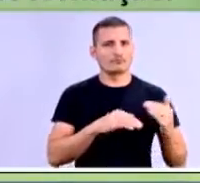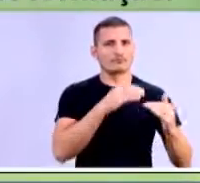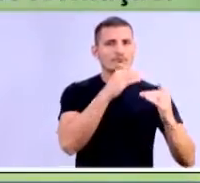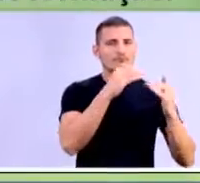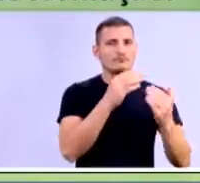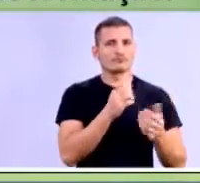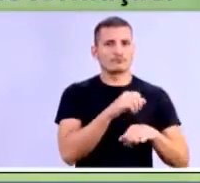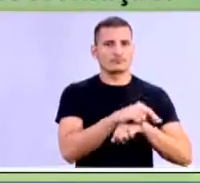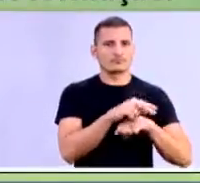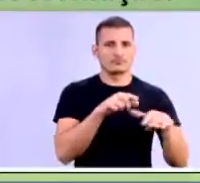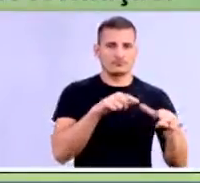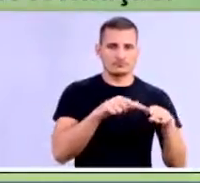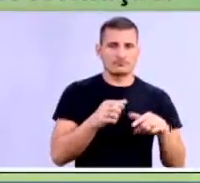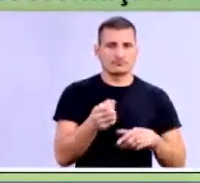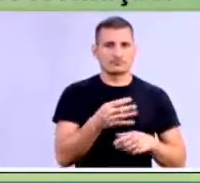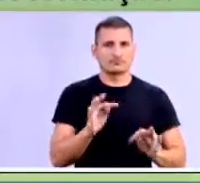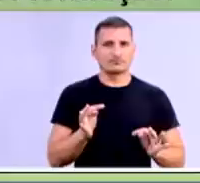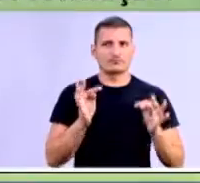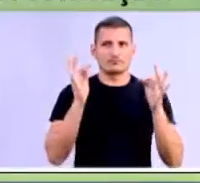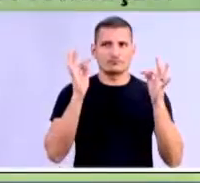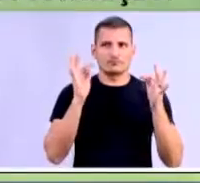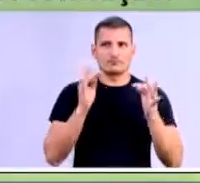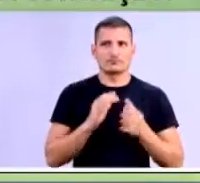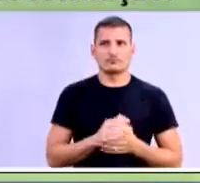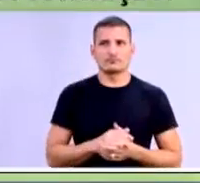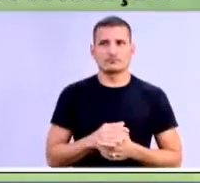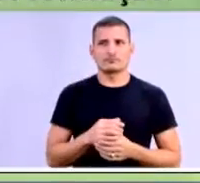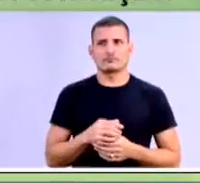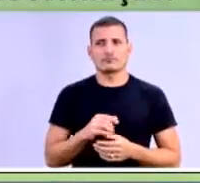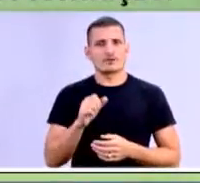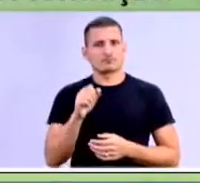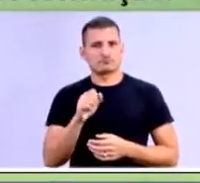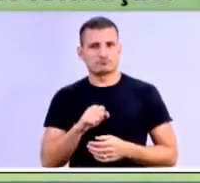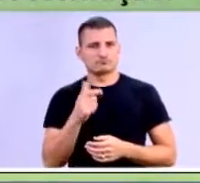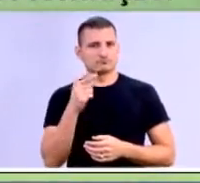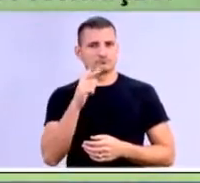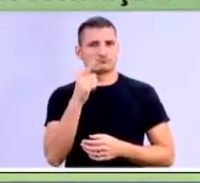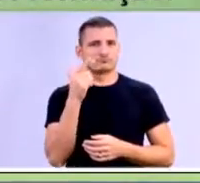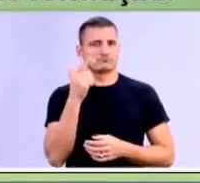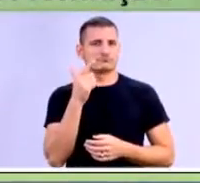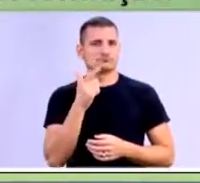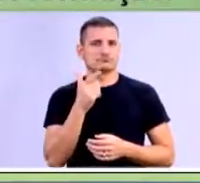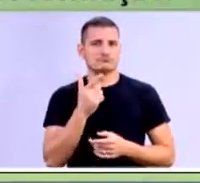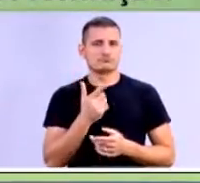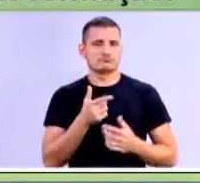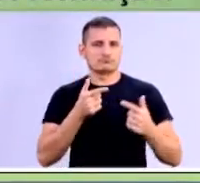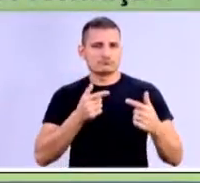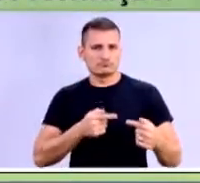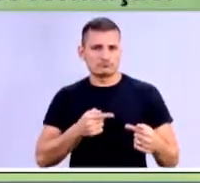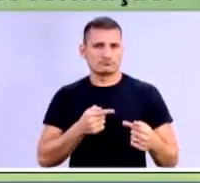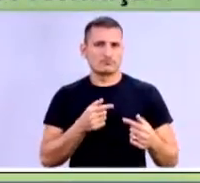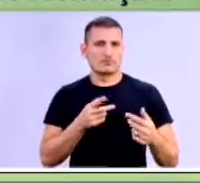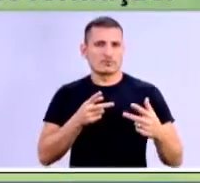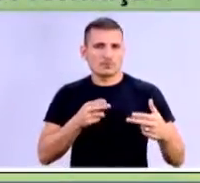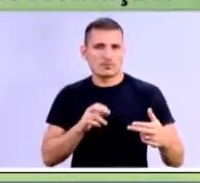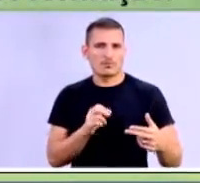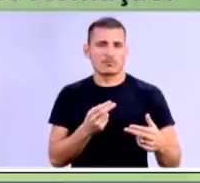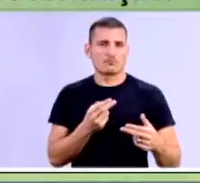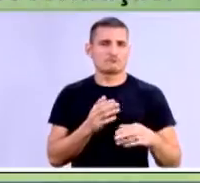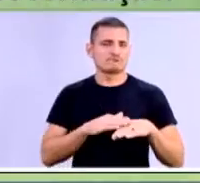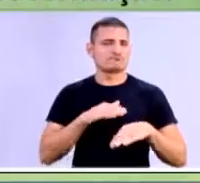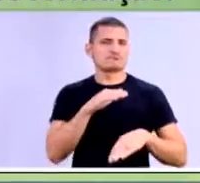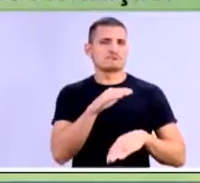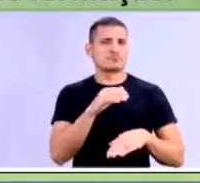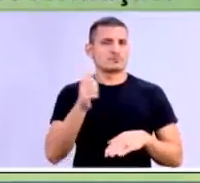mercado e às novas tecnologias, pois assim poderá vencer desafios iguais ou maiores do que aqueles enfrentados por um